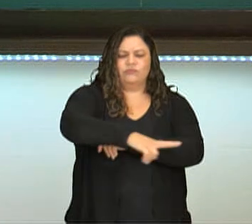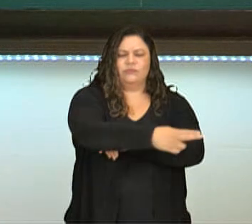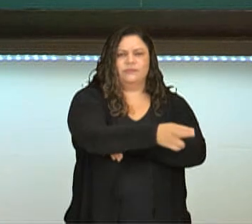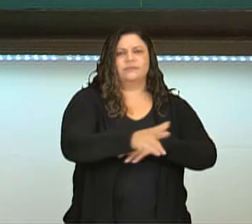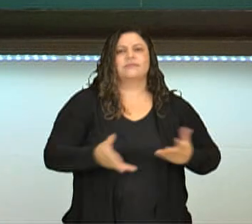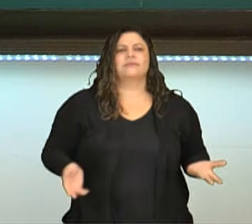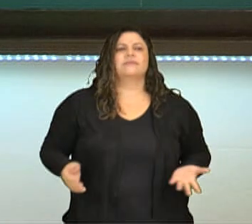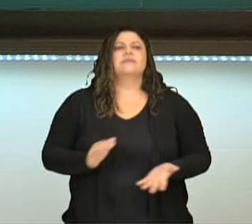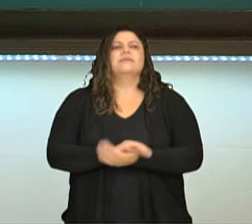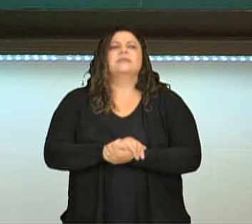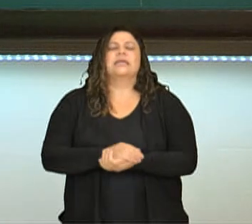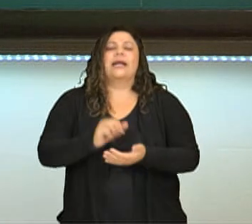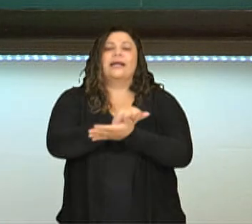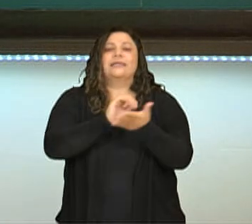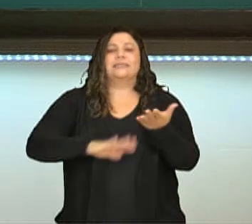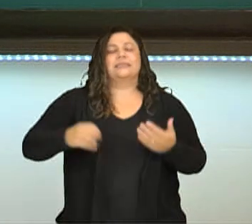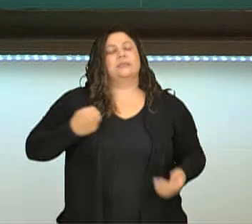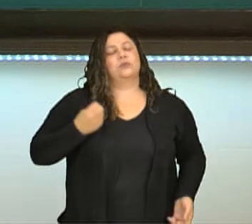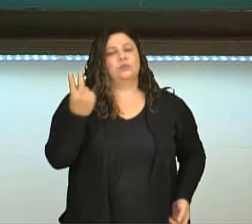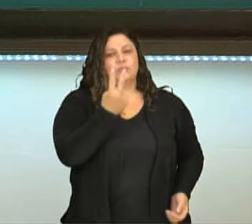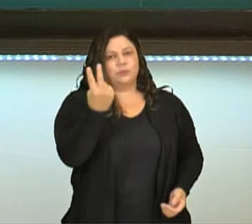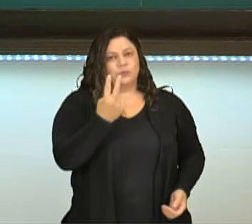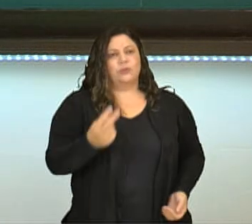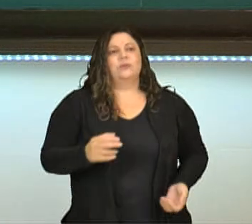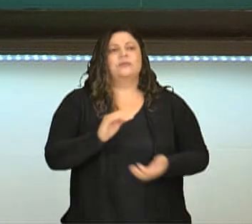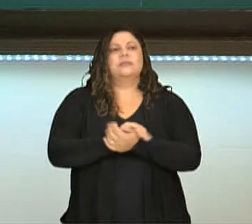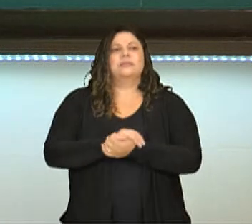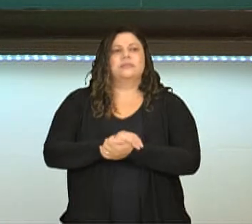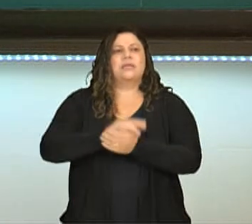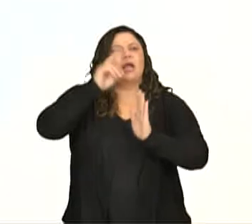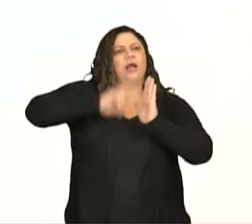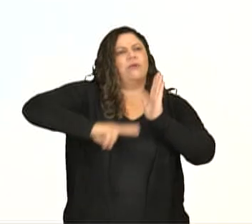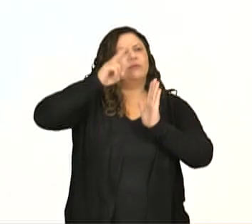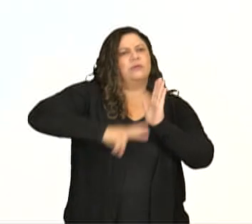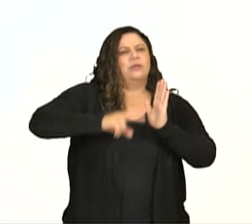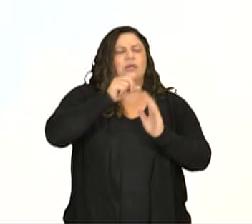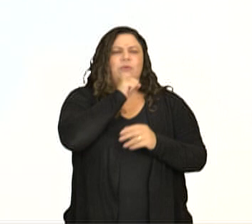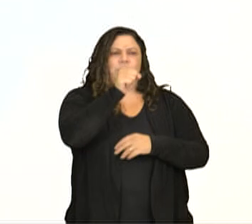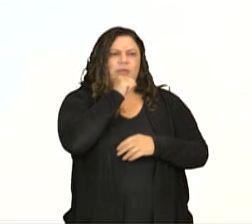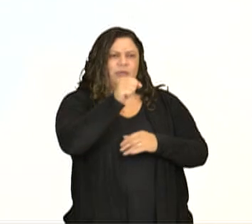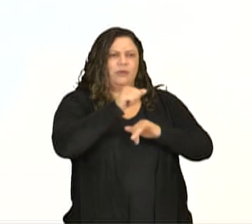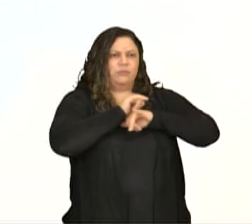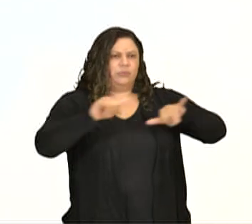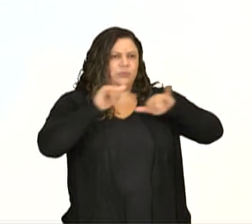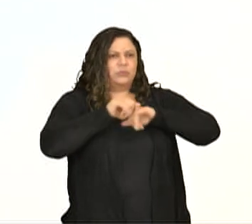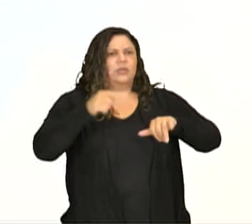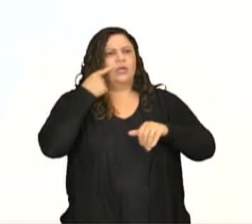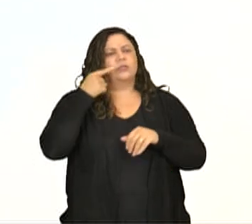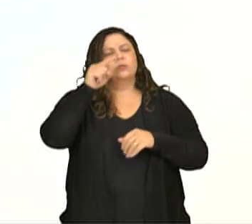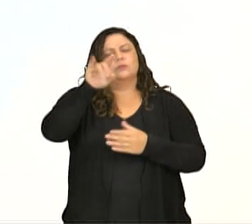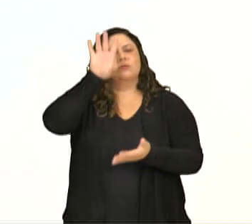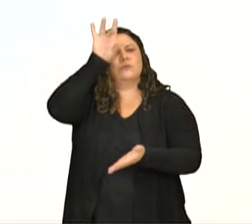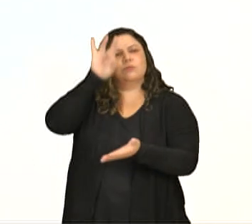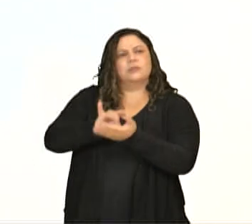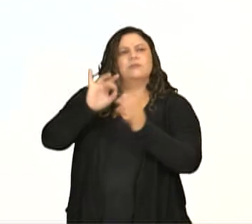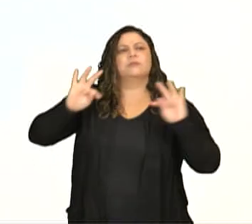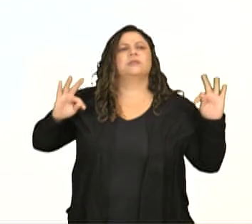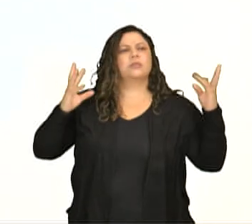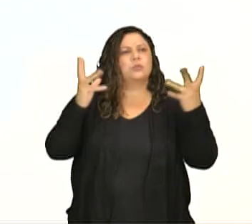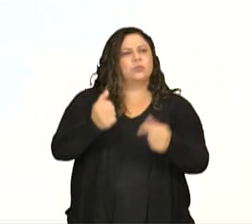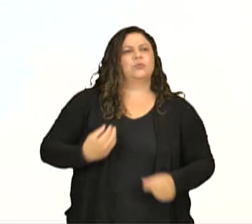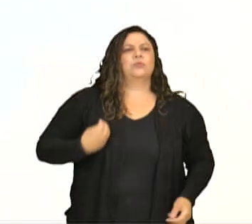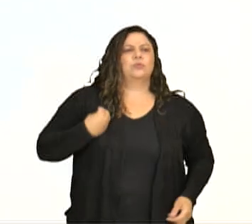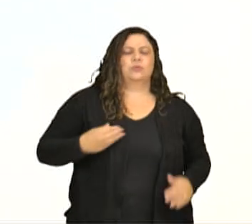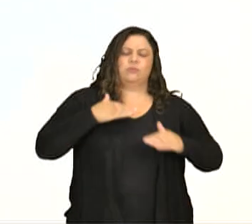disso. Exercício 2. Ao ler uma reportagem, você viu uma afirmação que todos os seres